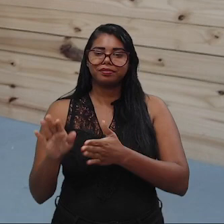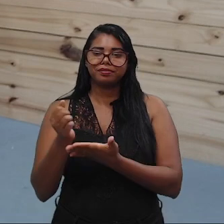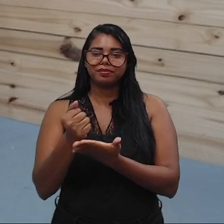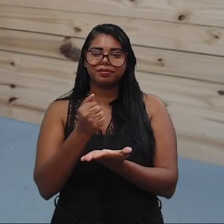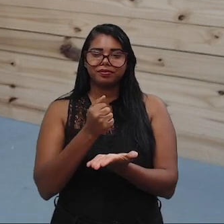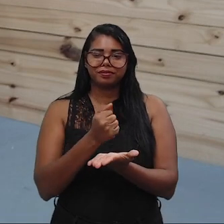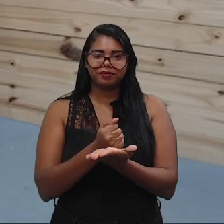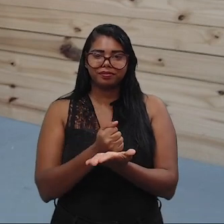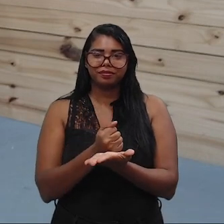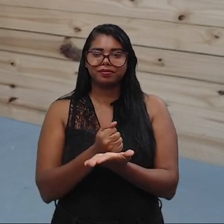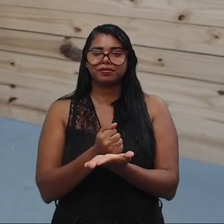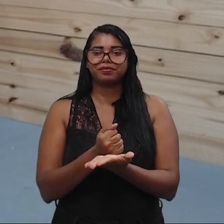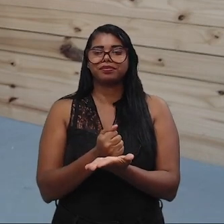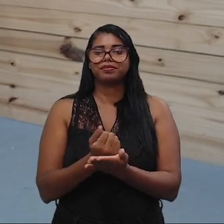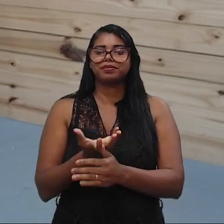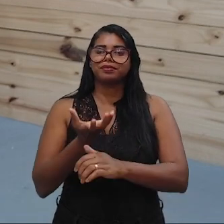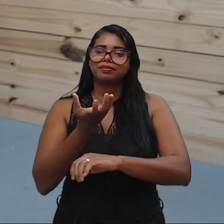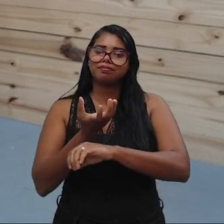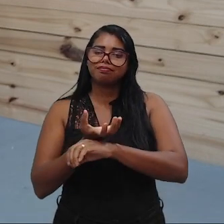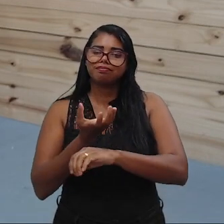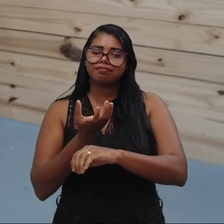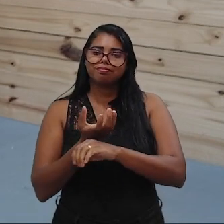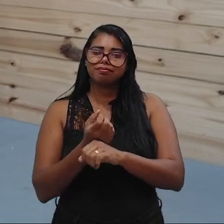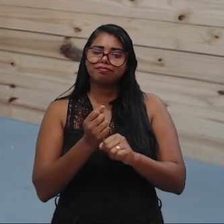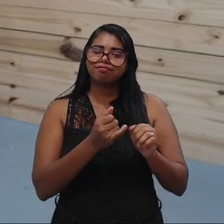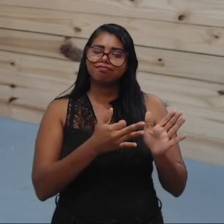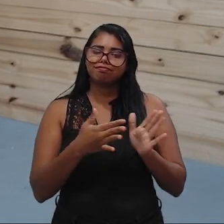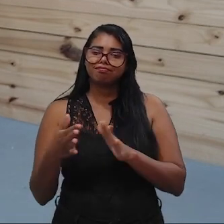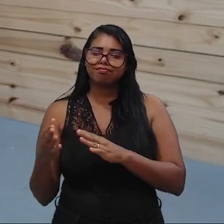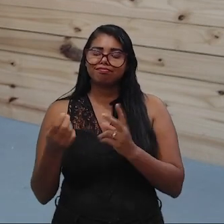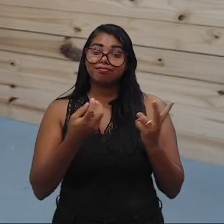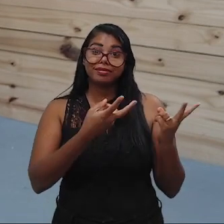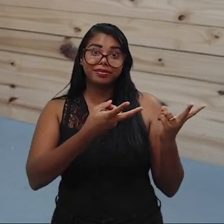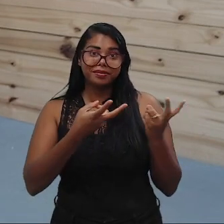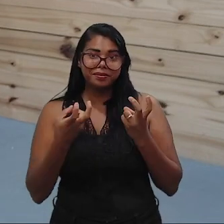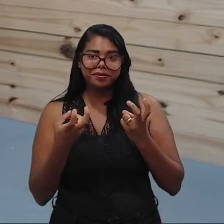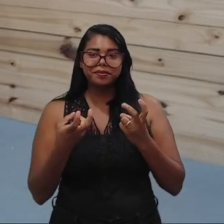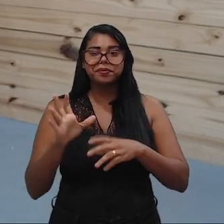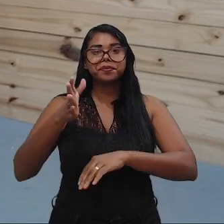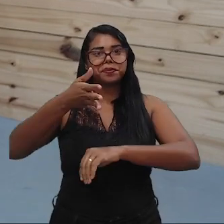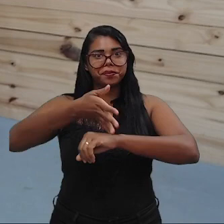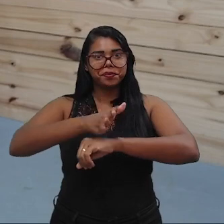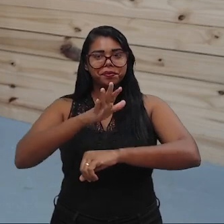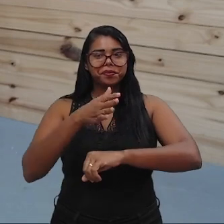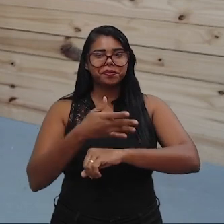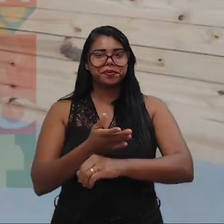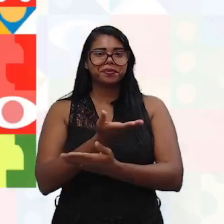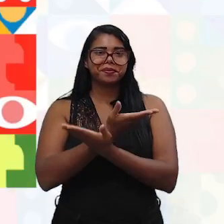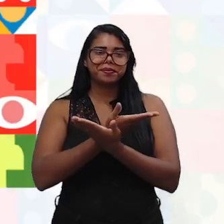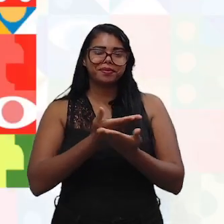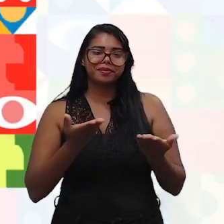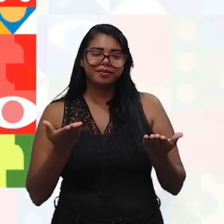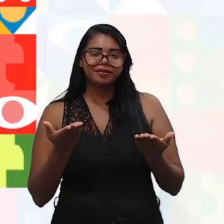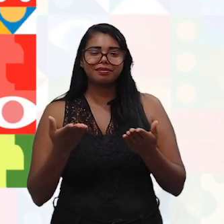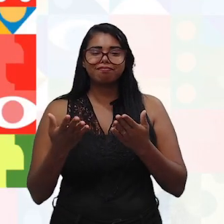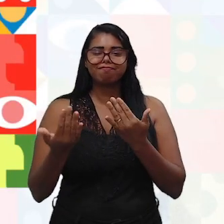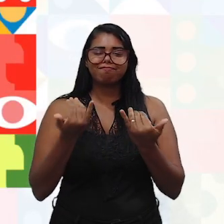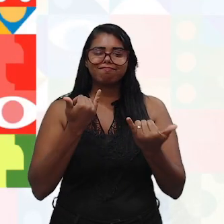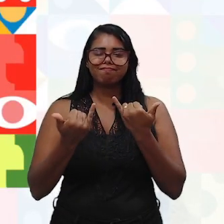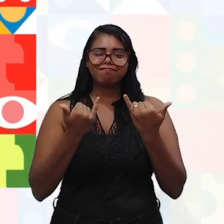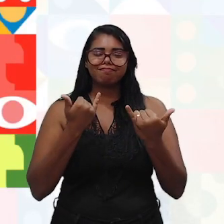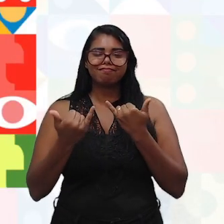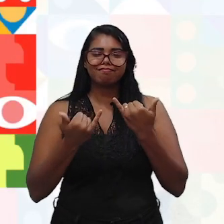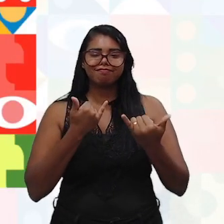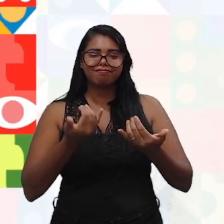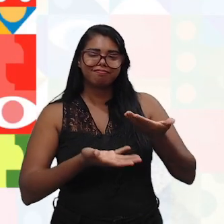Documentos. Esta disciplina ela vai ser muito interessante, muito prática, então a gente vai ter muita informação